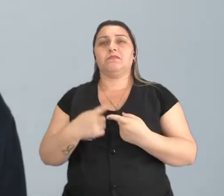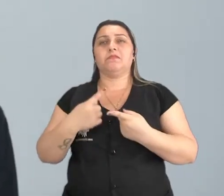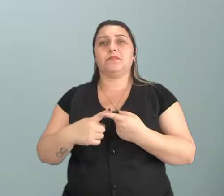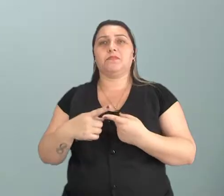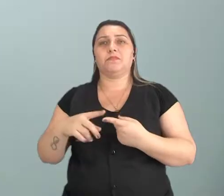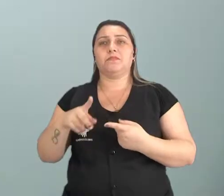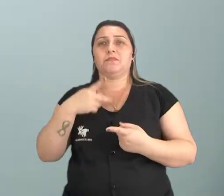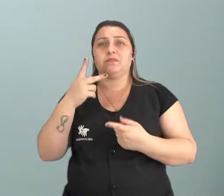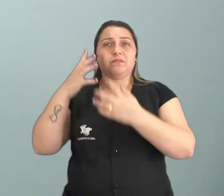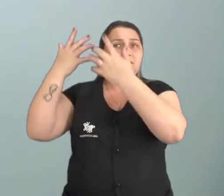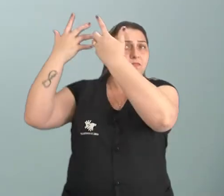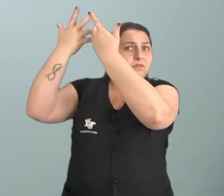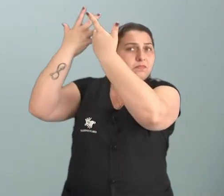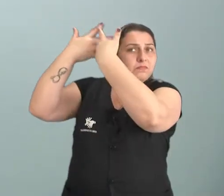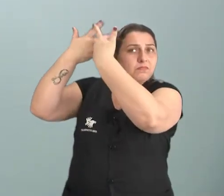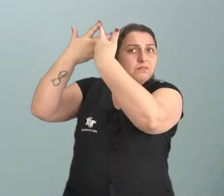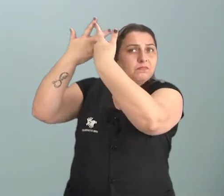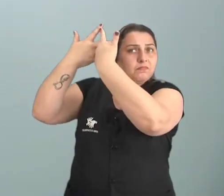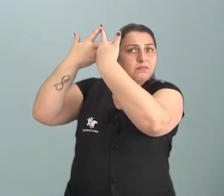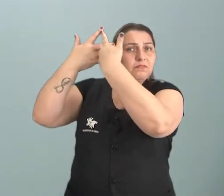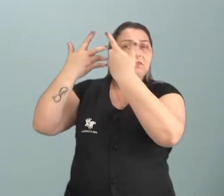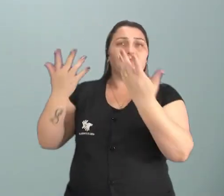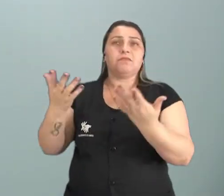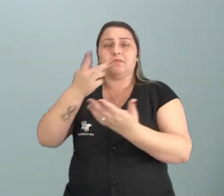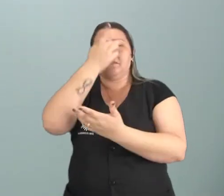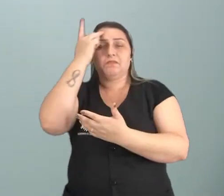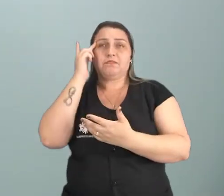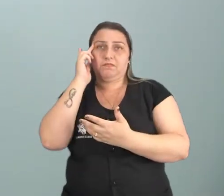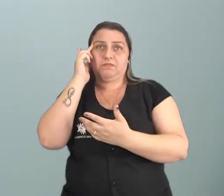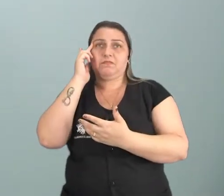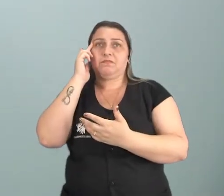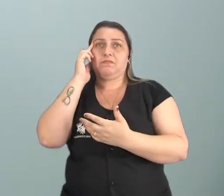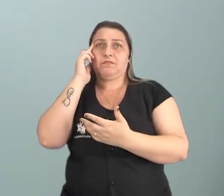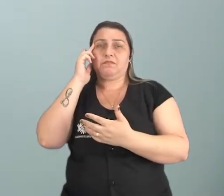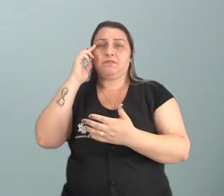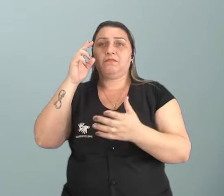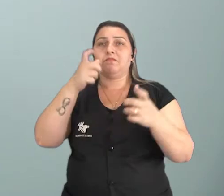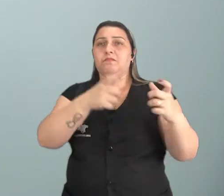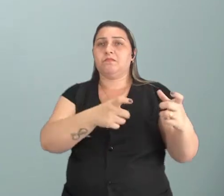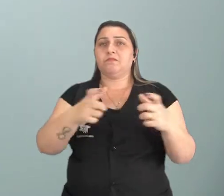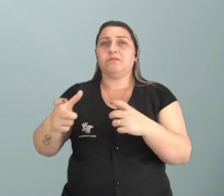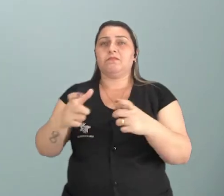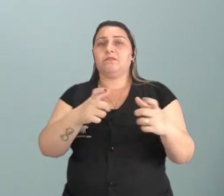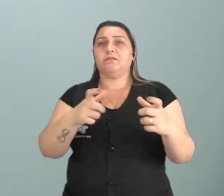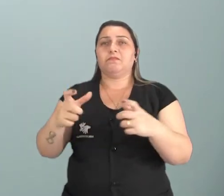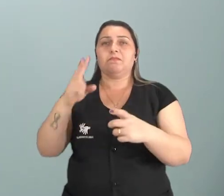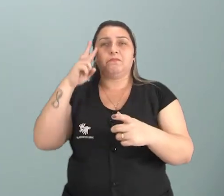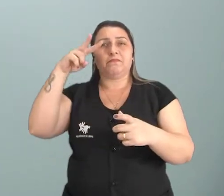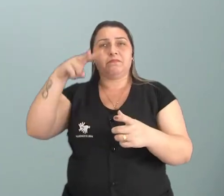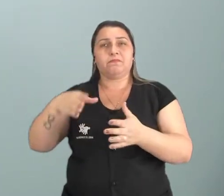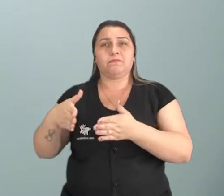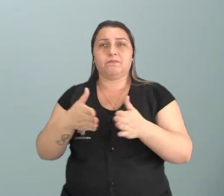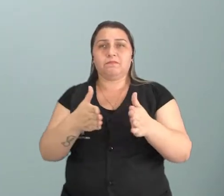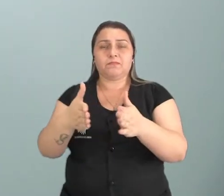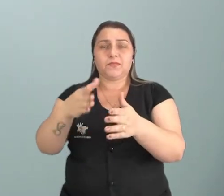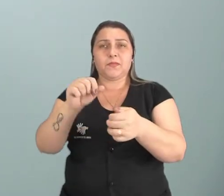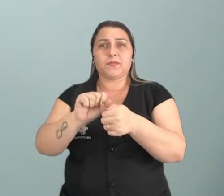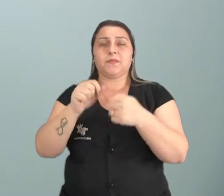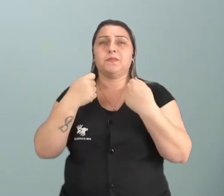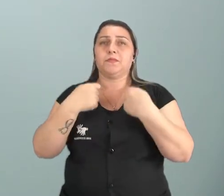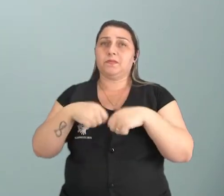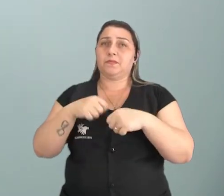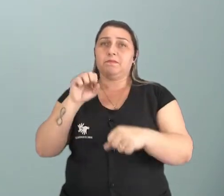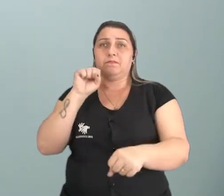gente fala a parte cognitiva, é que para a pessoa saltar de um local ao outro, para ela ver um percurso que ela vai fazer, ela